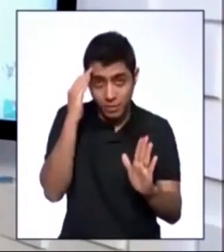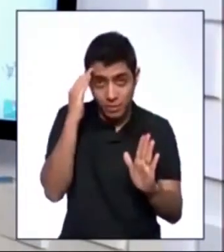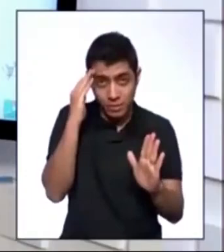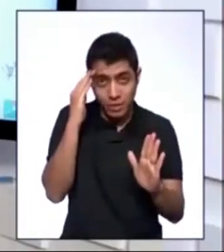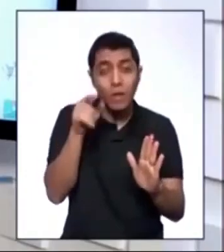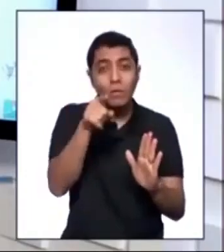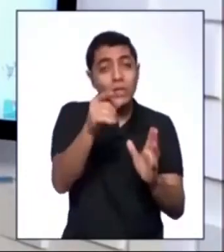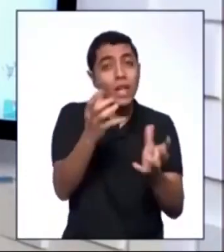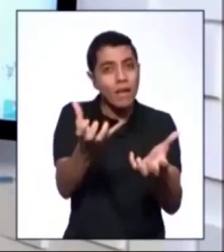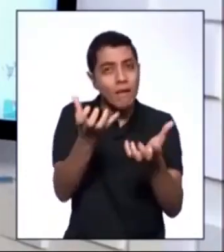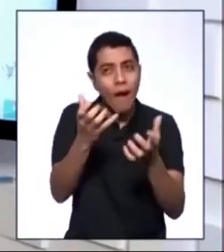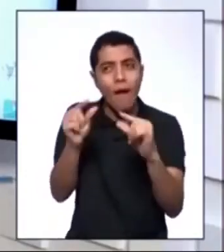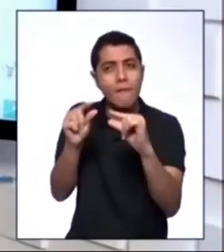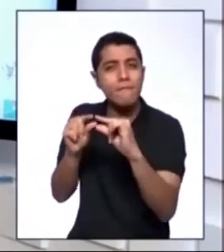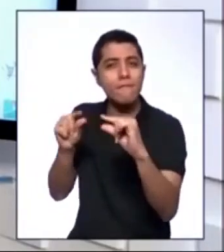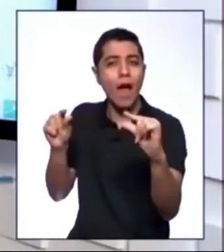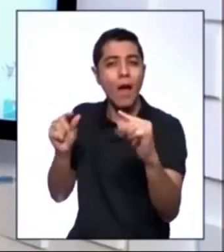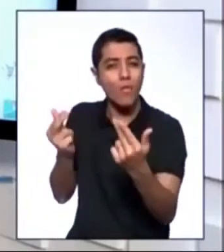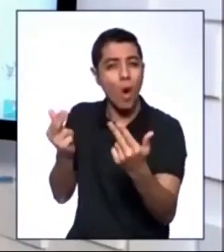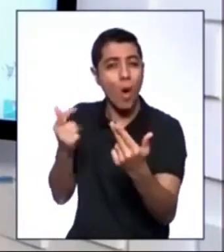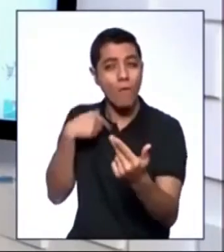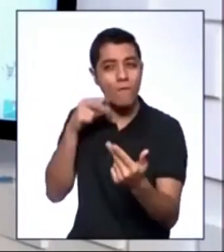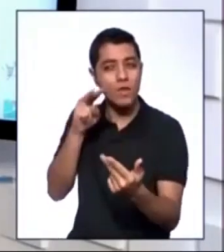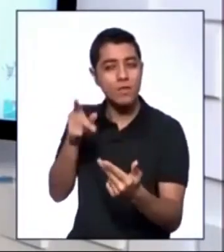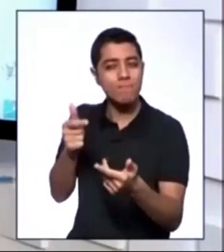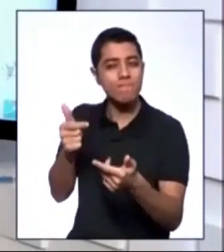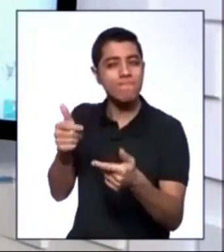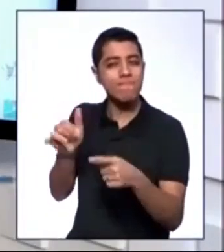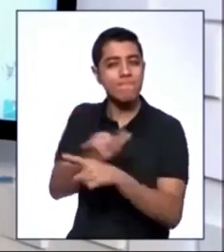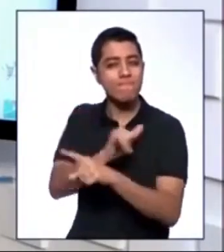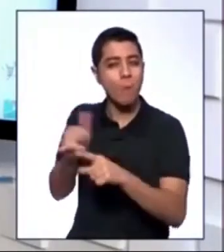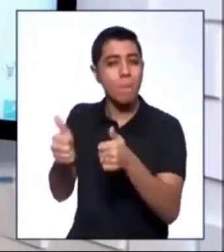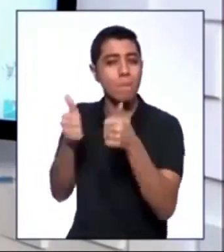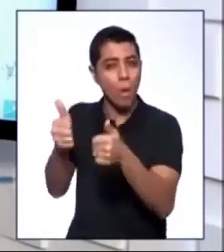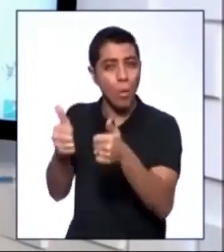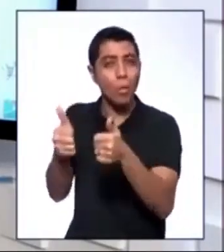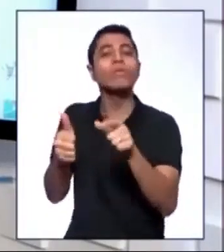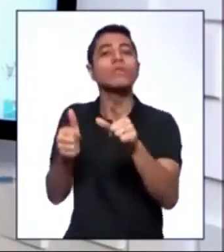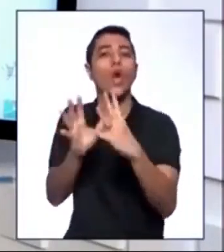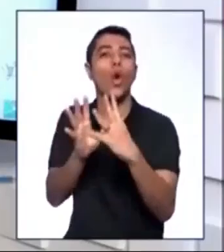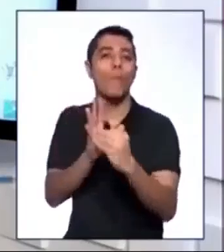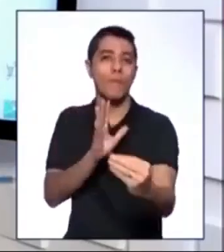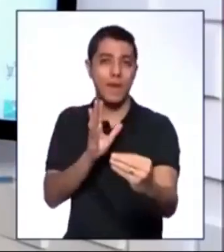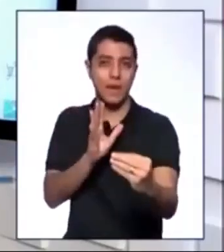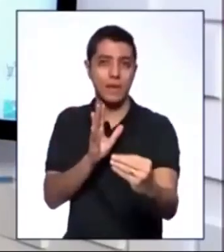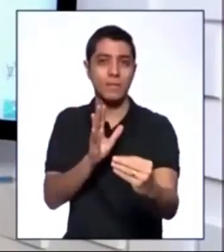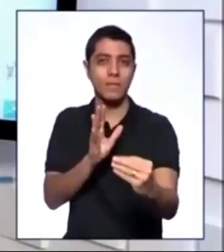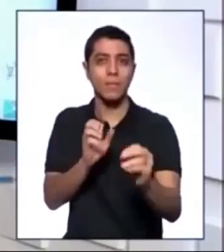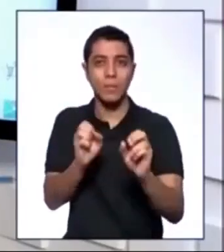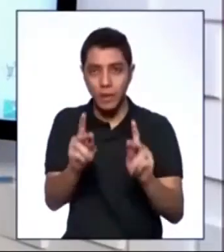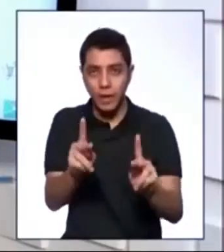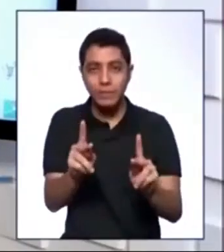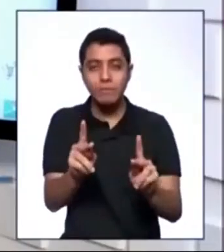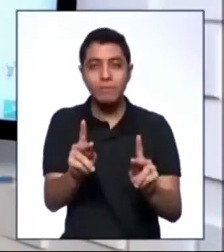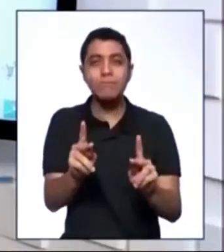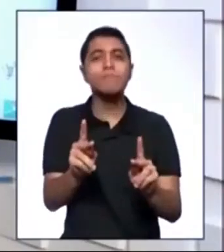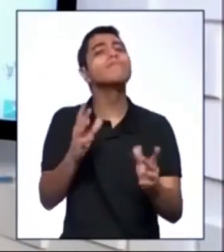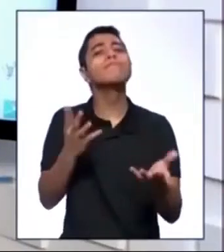copio essa ideia. O que a gramática é, então? Ela é a descrição